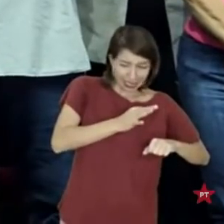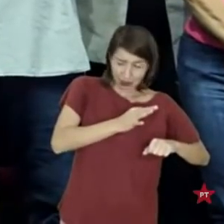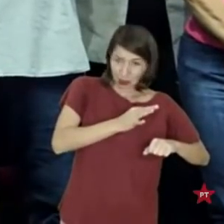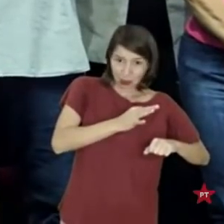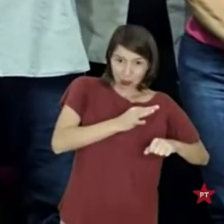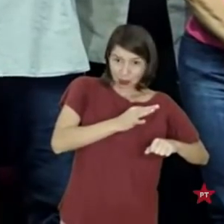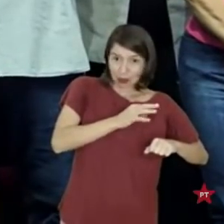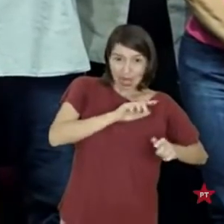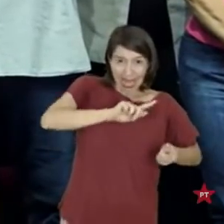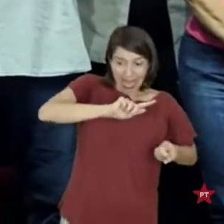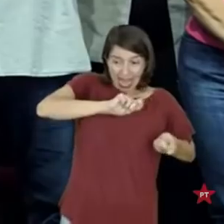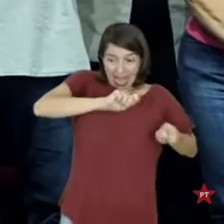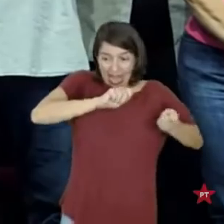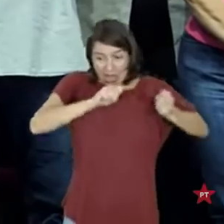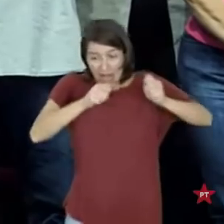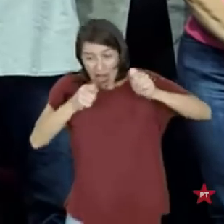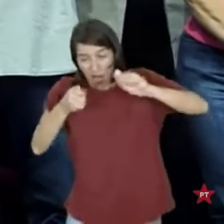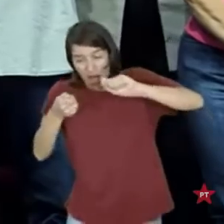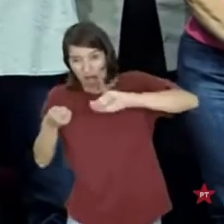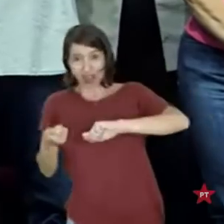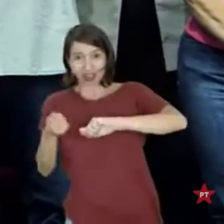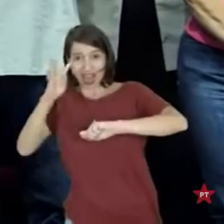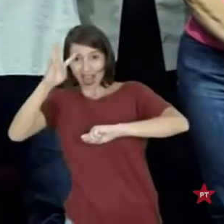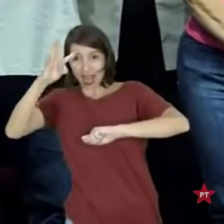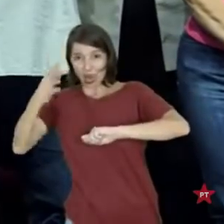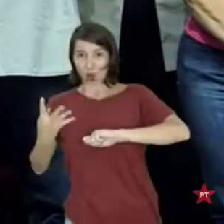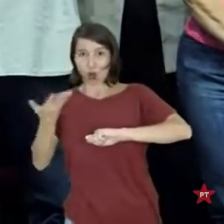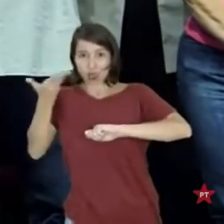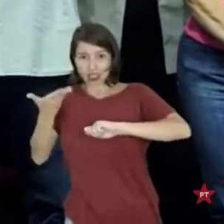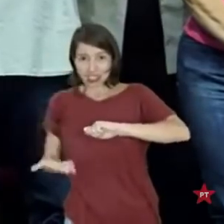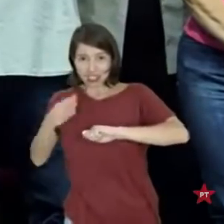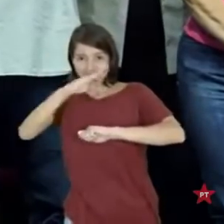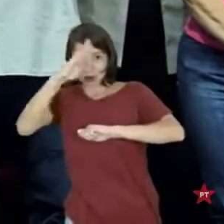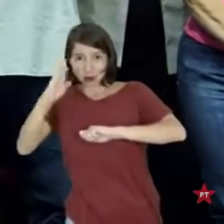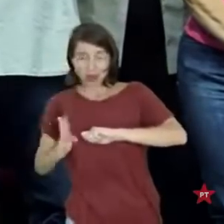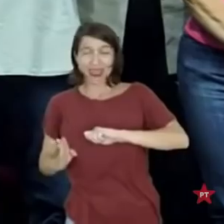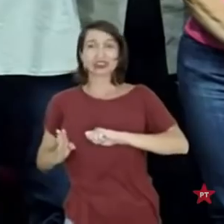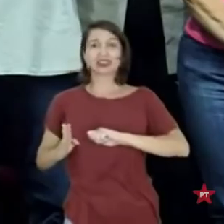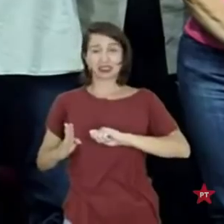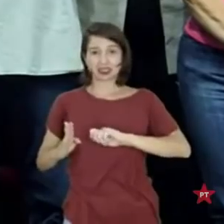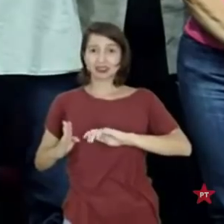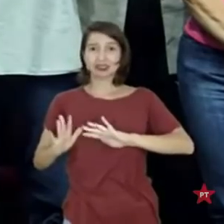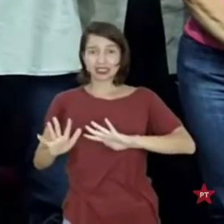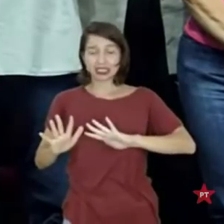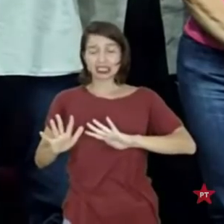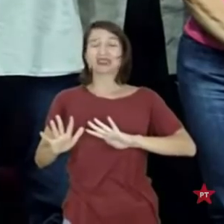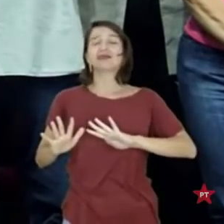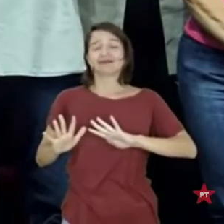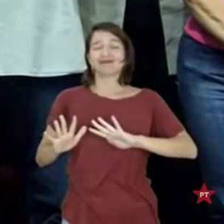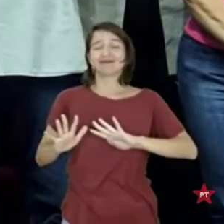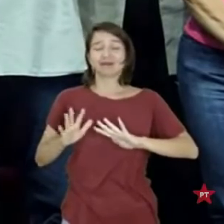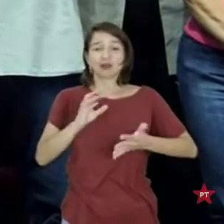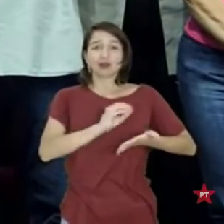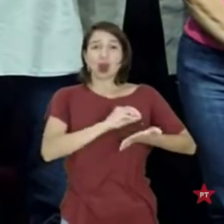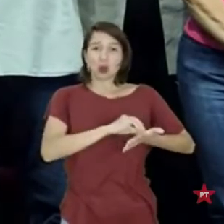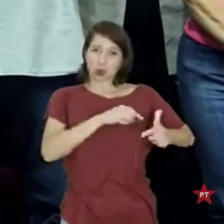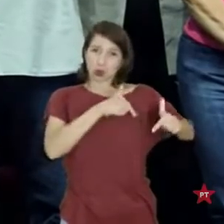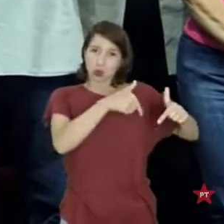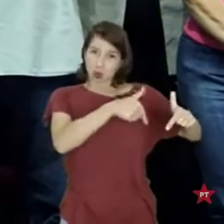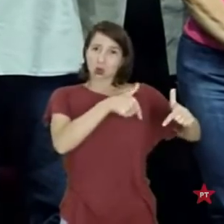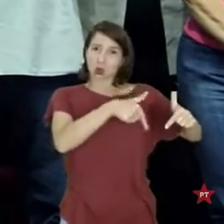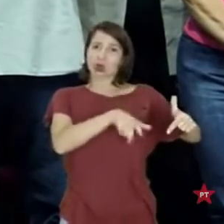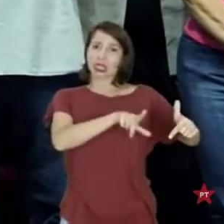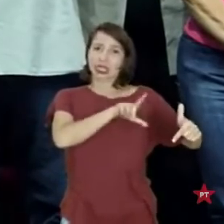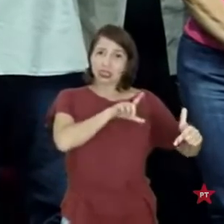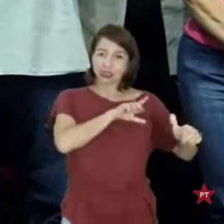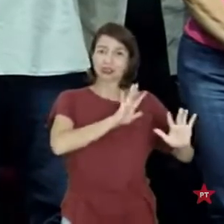Brasil. E toda vez que neste querido país, e em